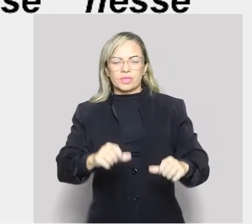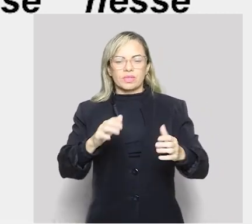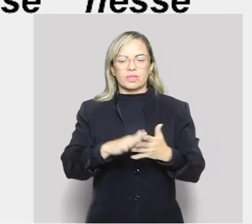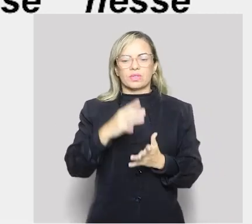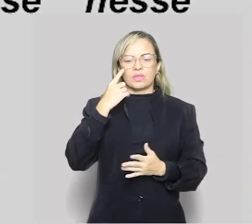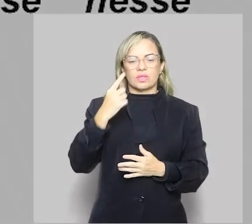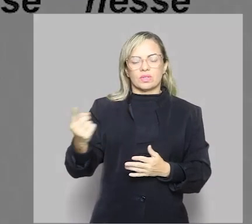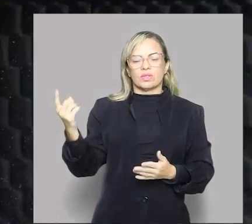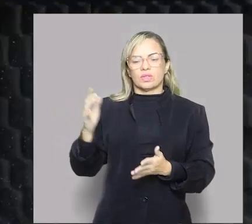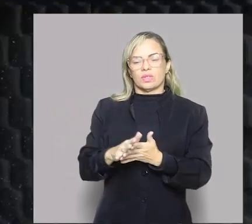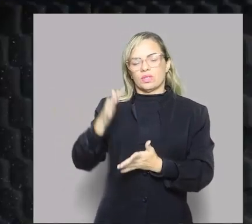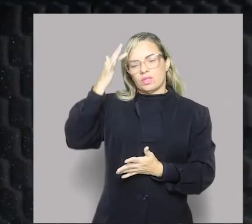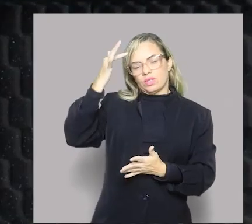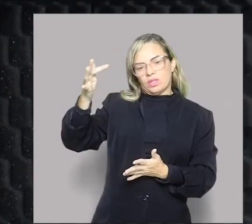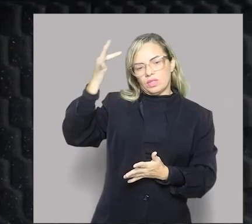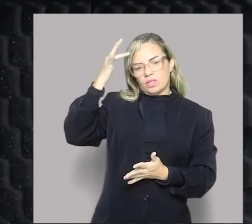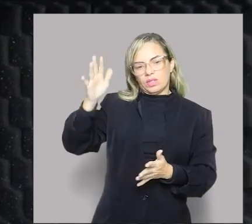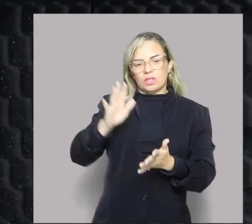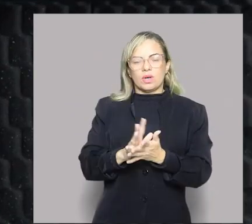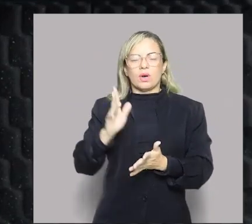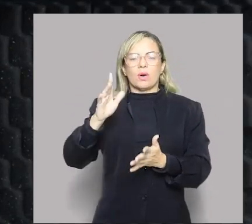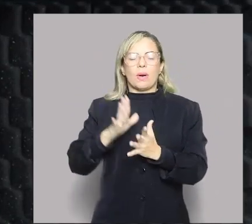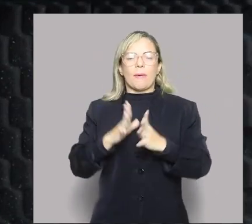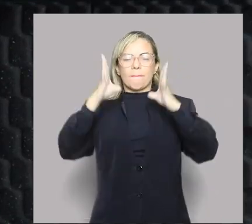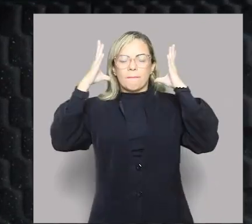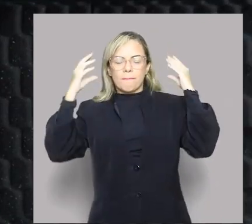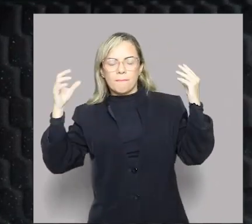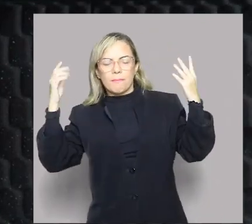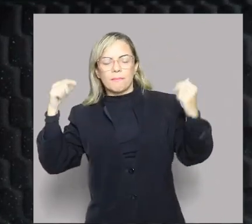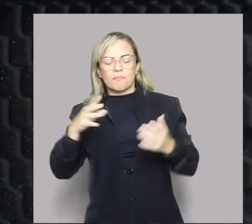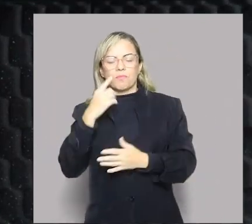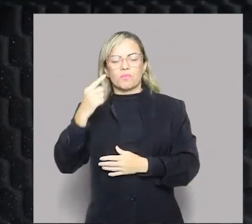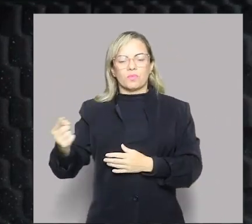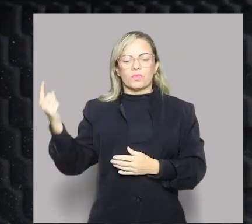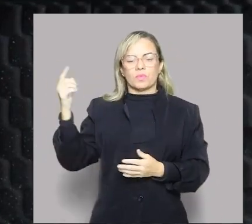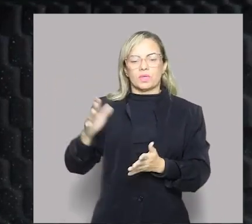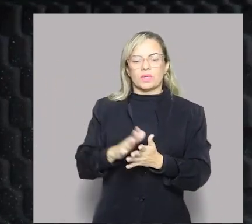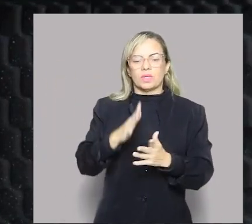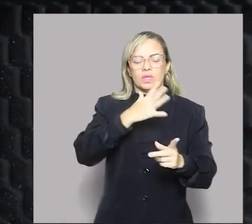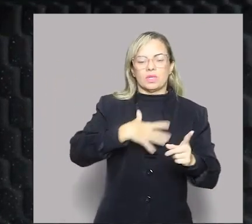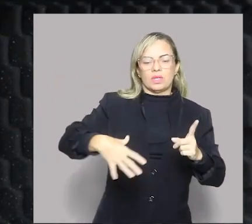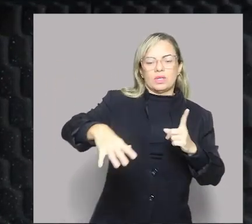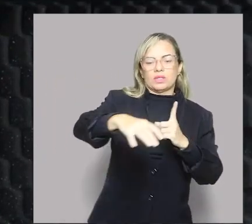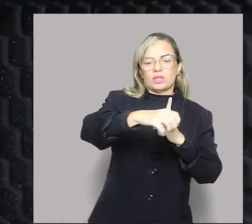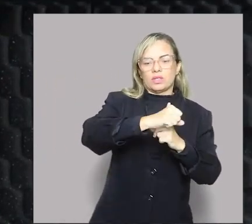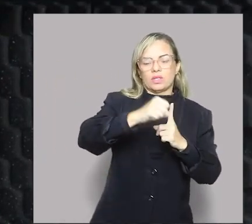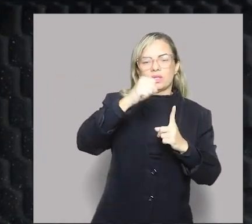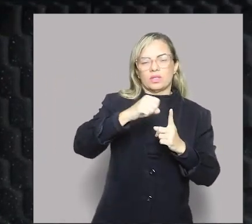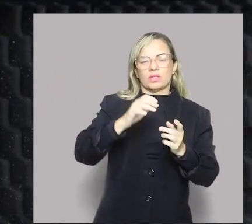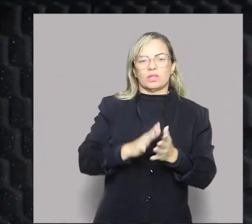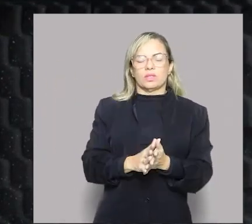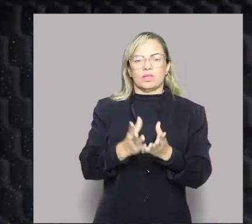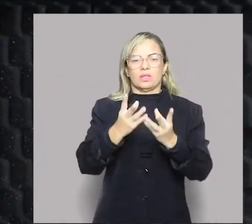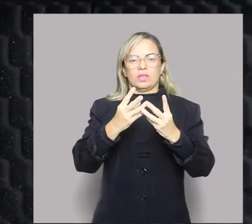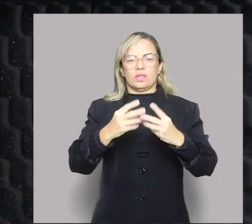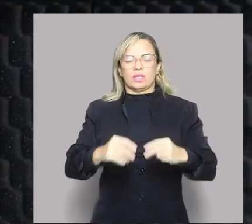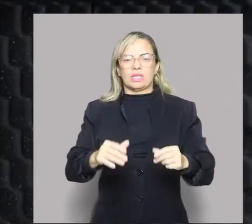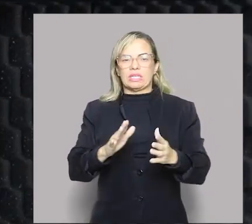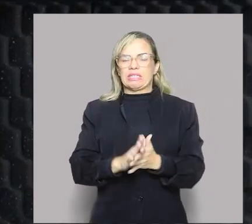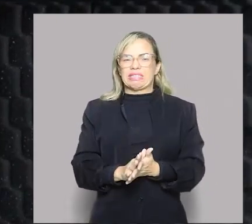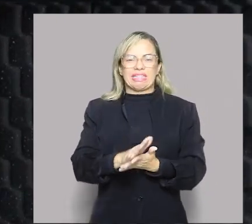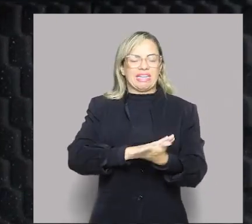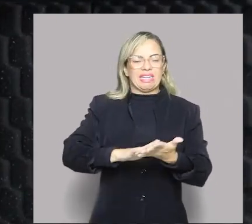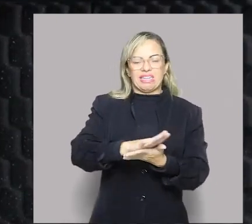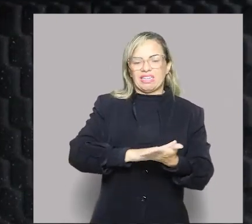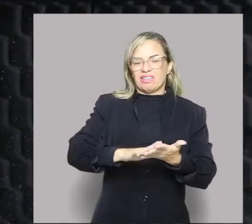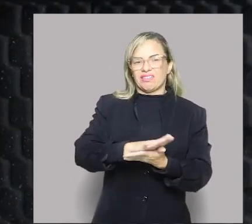Zygmunt Bauman trouxe, a frase idêntica é essa. A sociedade é líquida, nada é feito para durar. A frase é